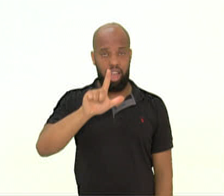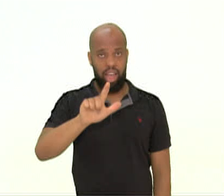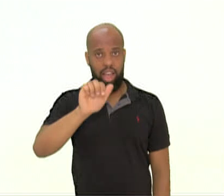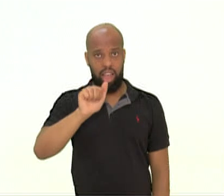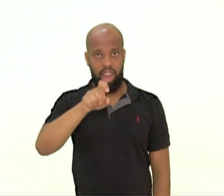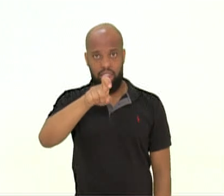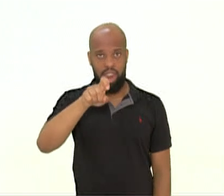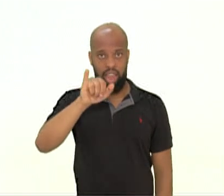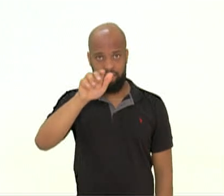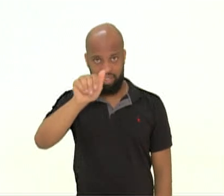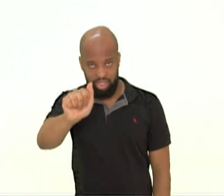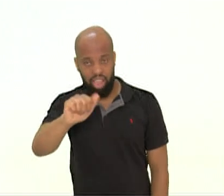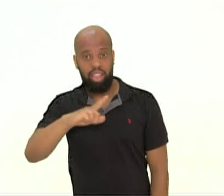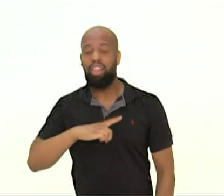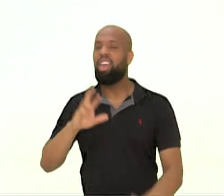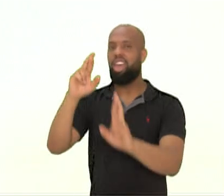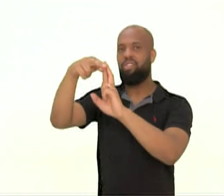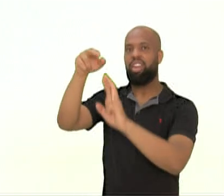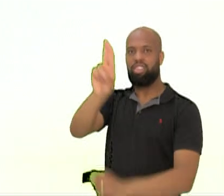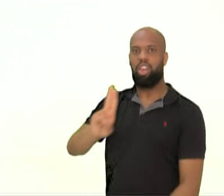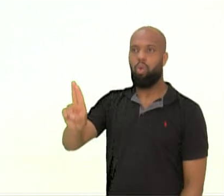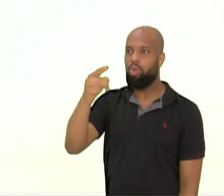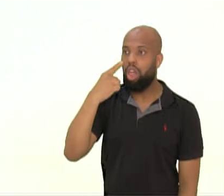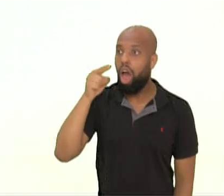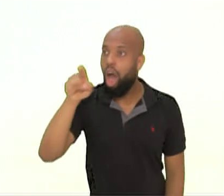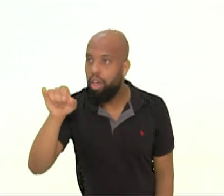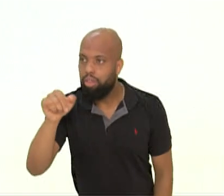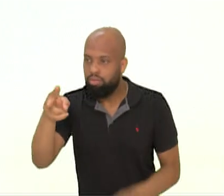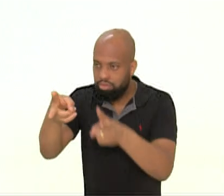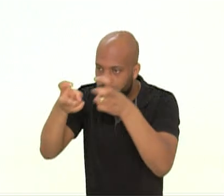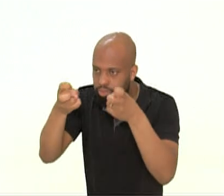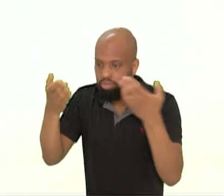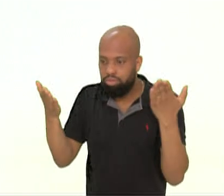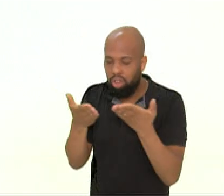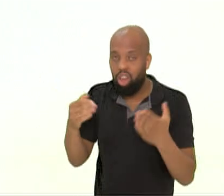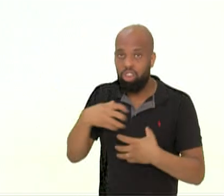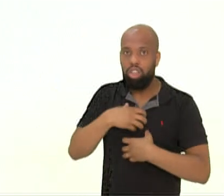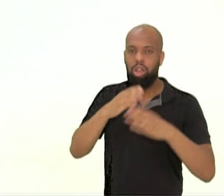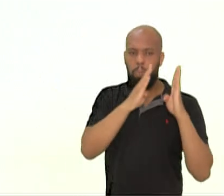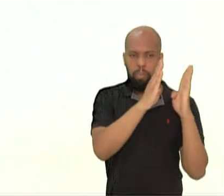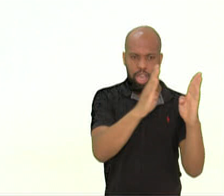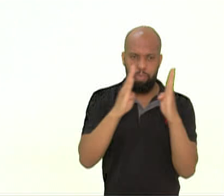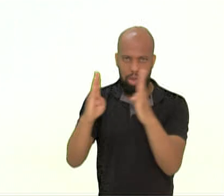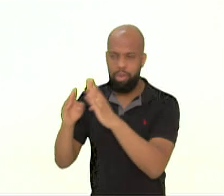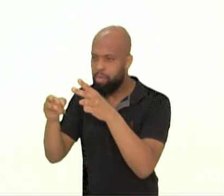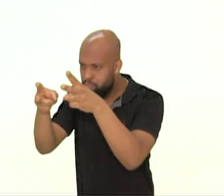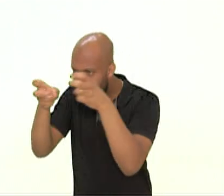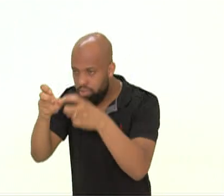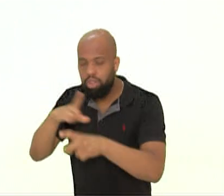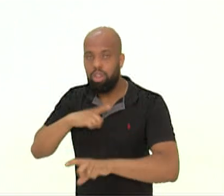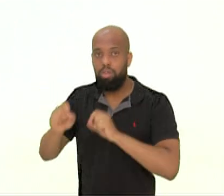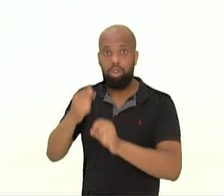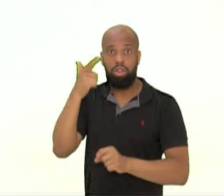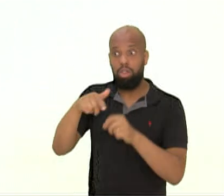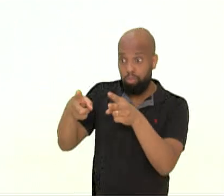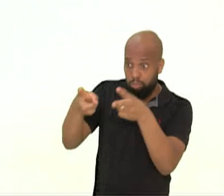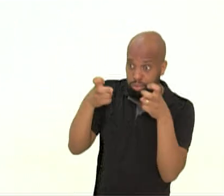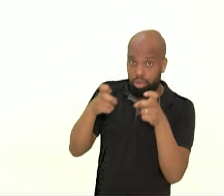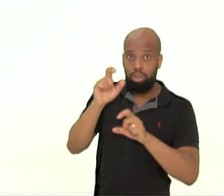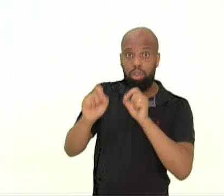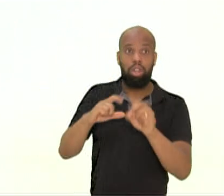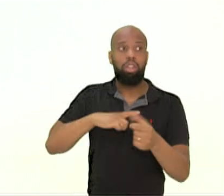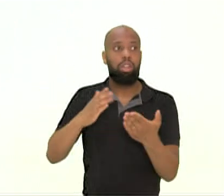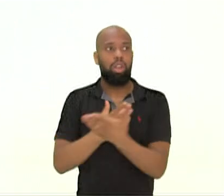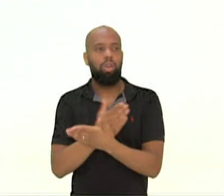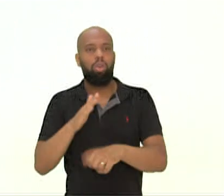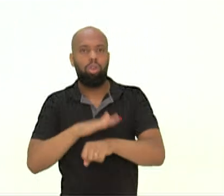de referência. E se você consegue estar observando ela em tempos periódicos, você consegue perceber que às vezes